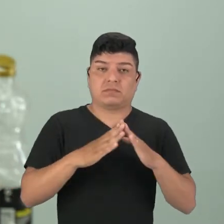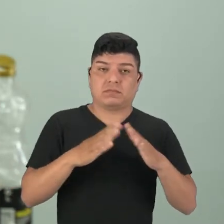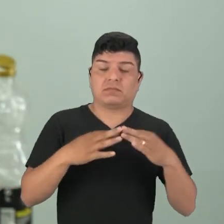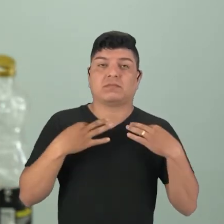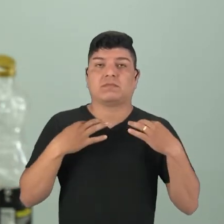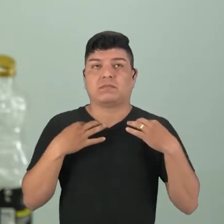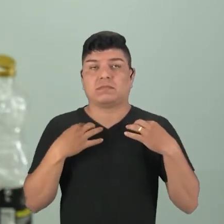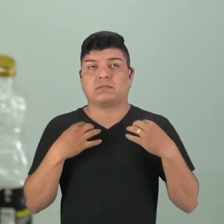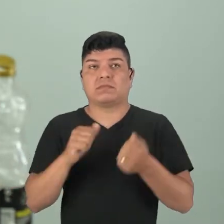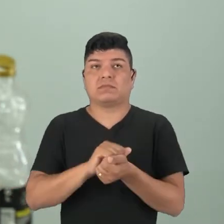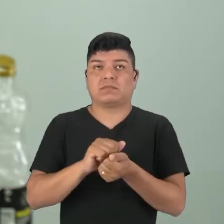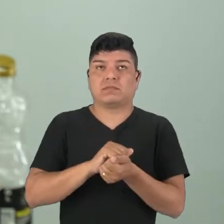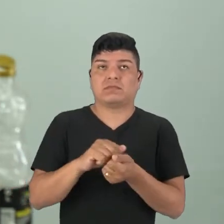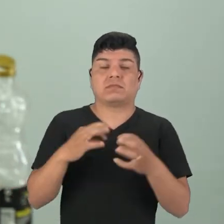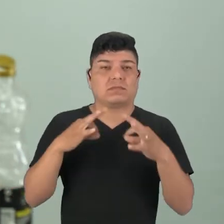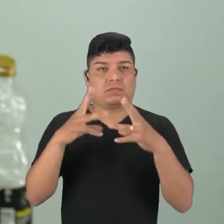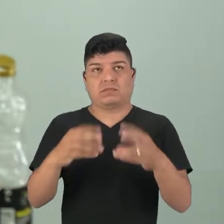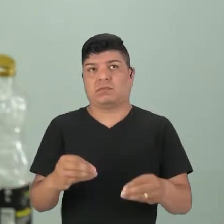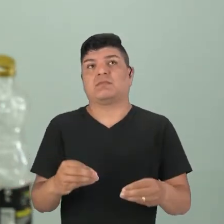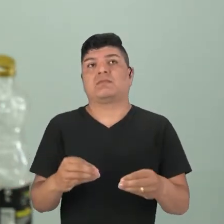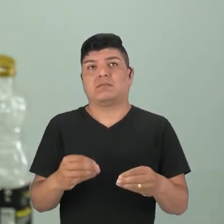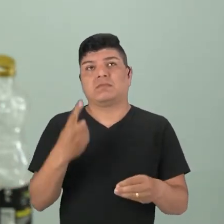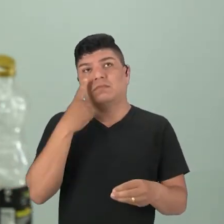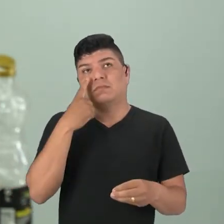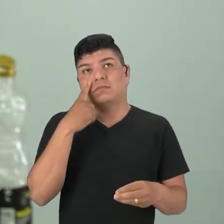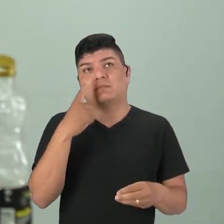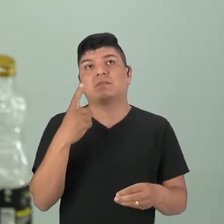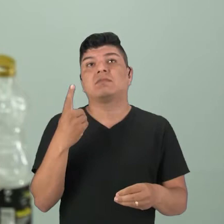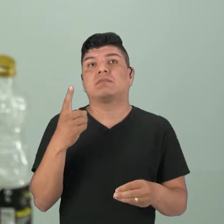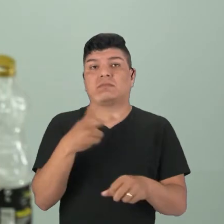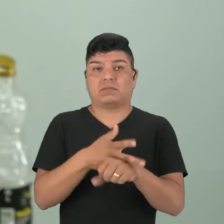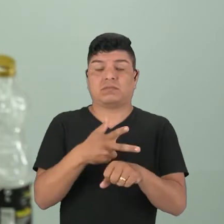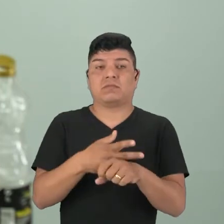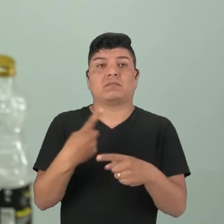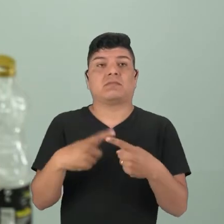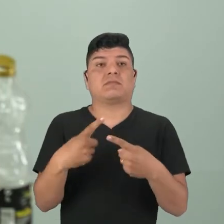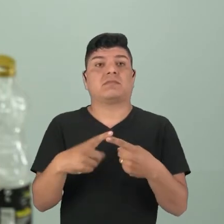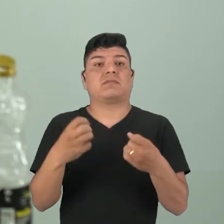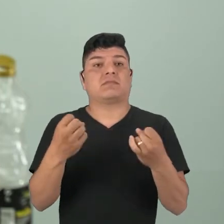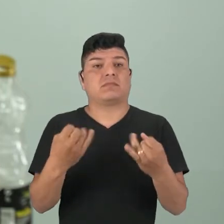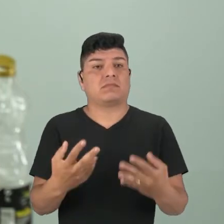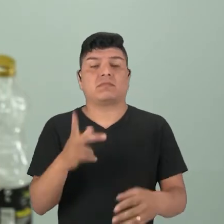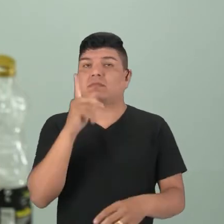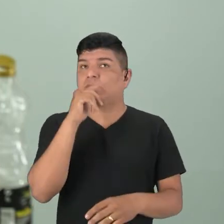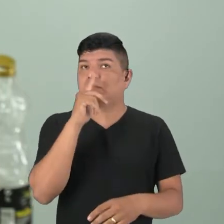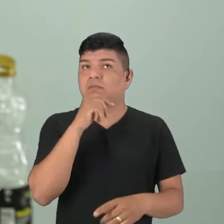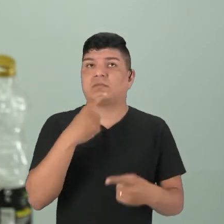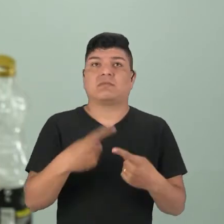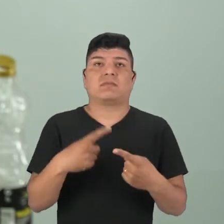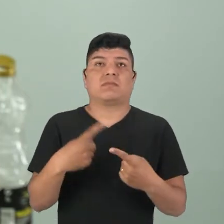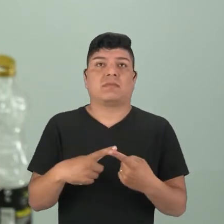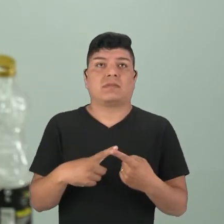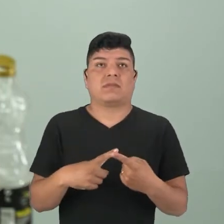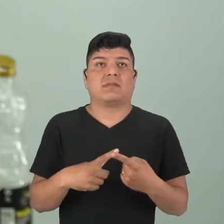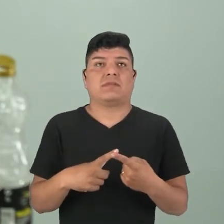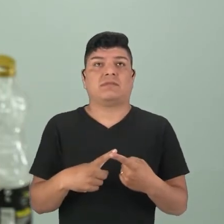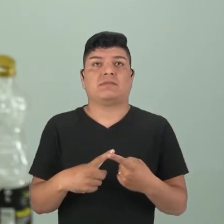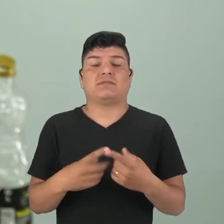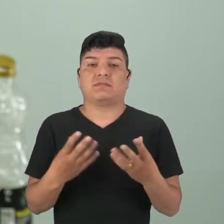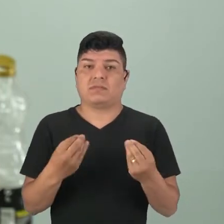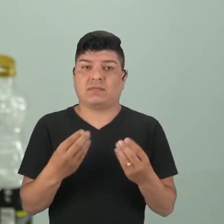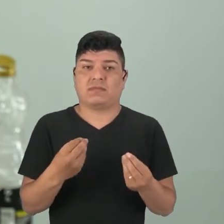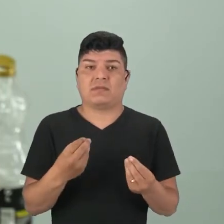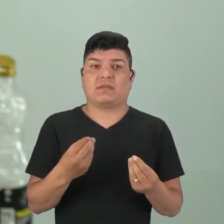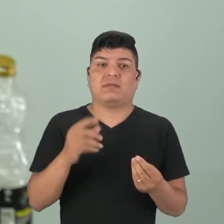enfim. Então a água passa por todo esse processo que nós vimos aí no vídeo. Por que a gente está falando da água aí? Porque a água, ela vem cheia